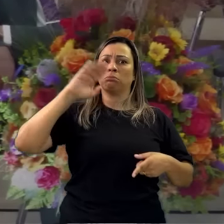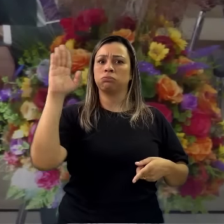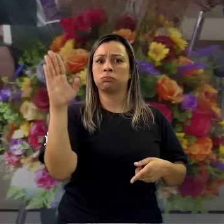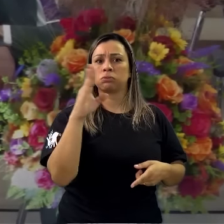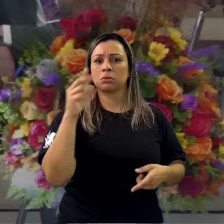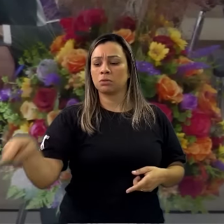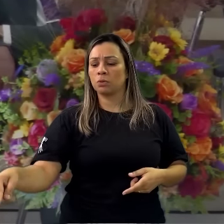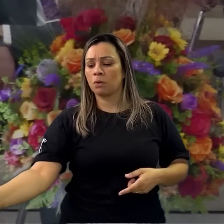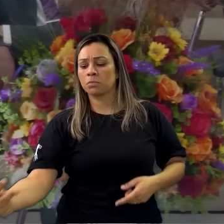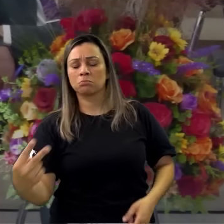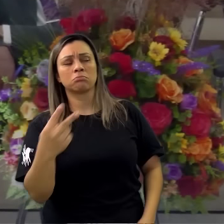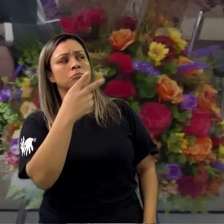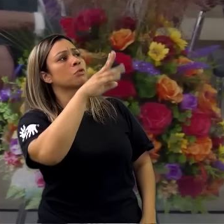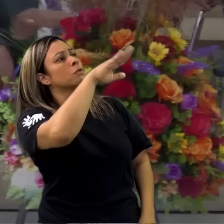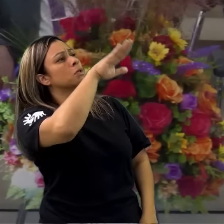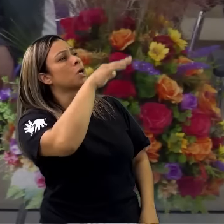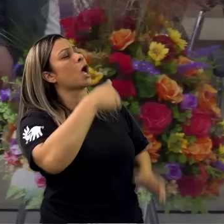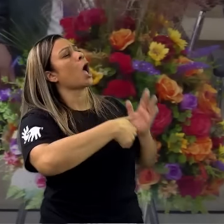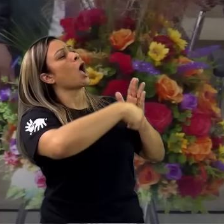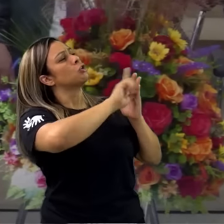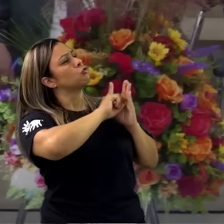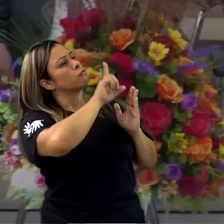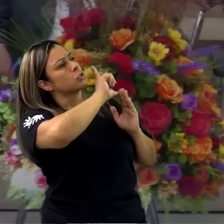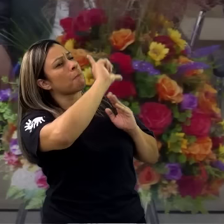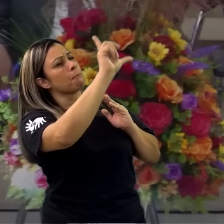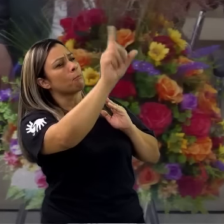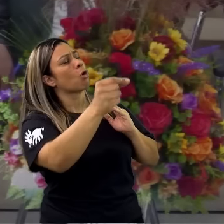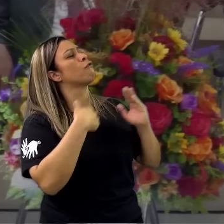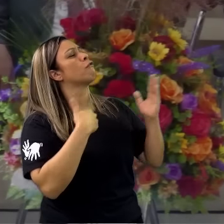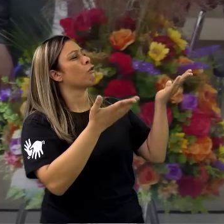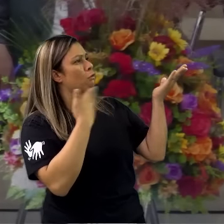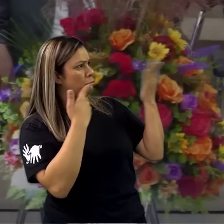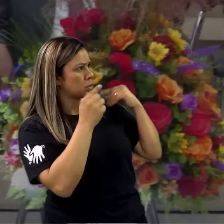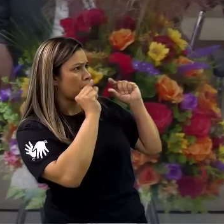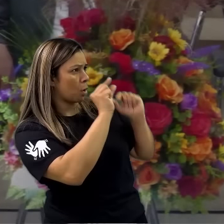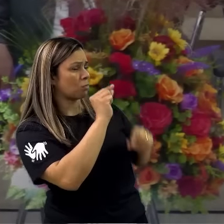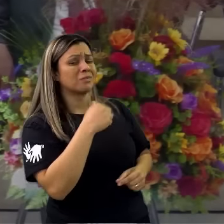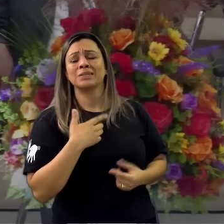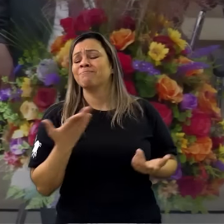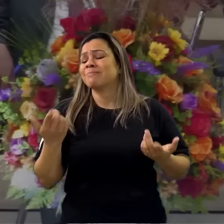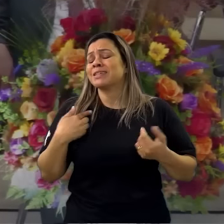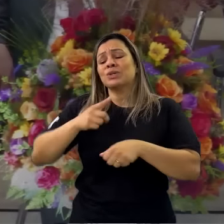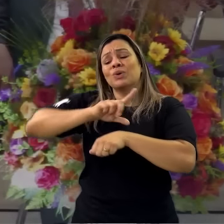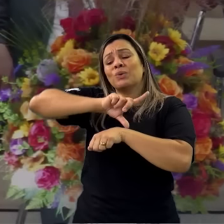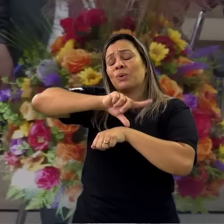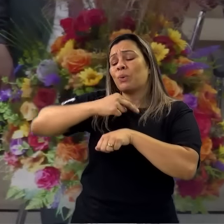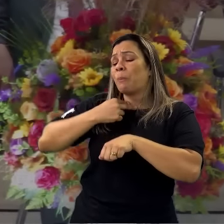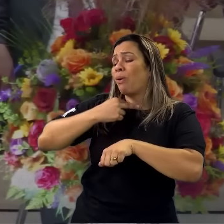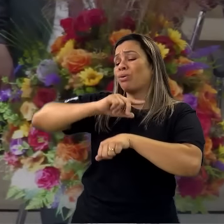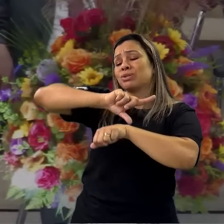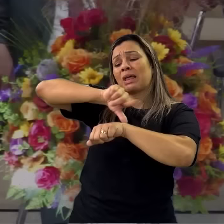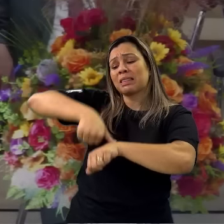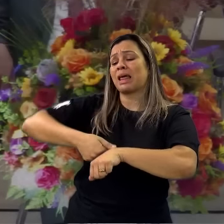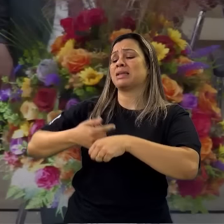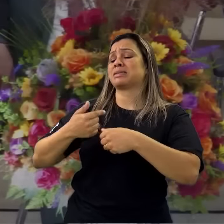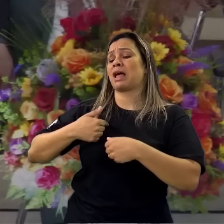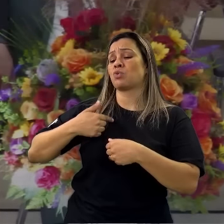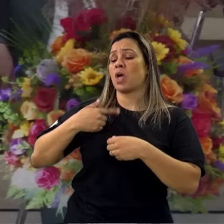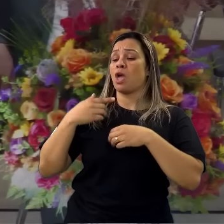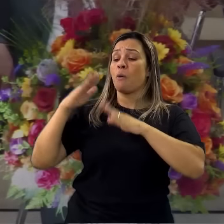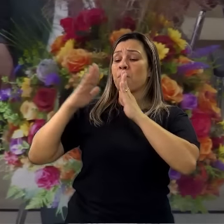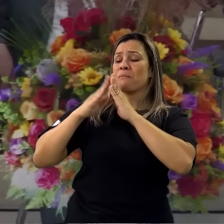olhou para mim e falou assim mas antes de você ir embora vamos conversar um pouquinho eu falei hoje eu não posso eu moro em outra cidade amanhã de madrugada eu levanto para viajar cedo